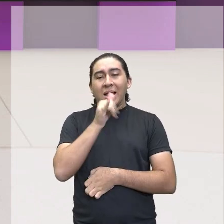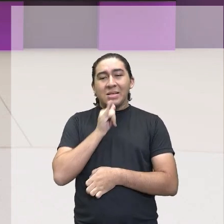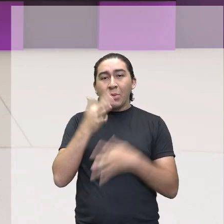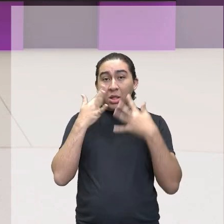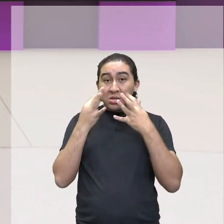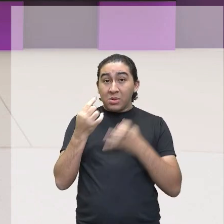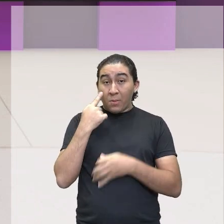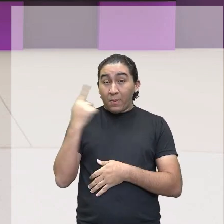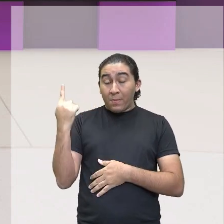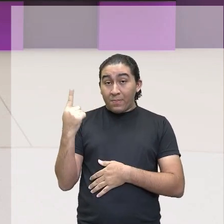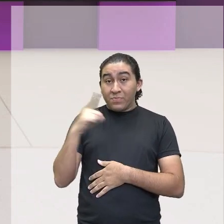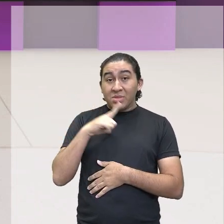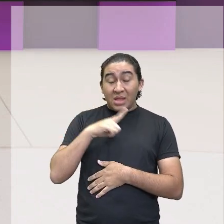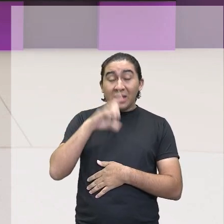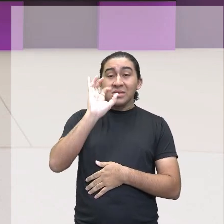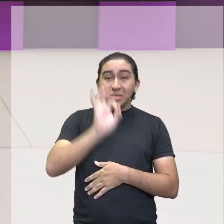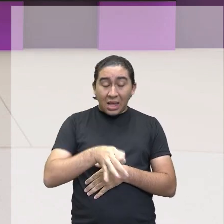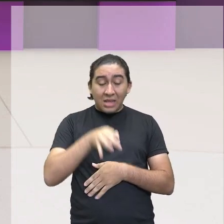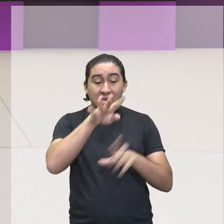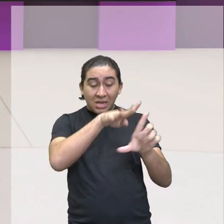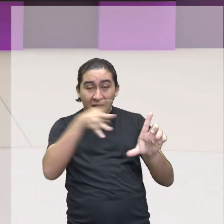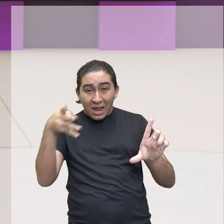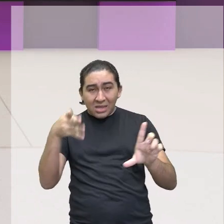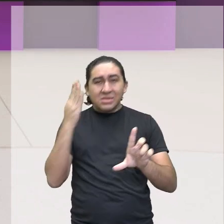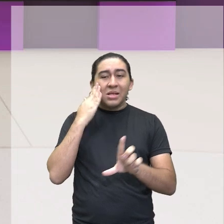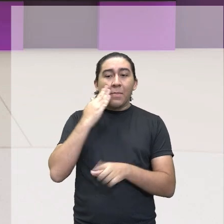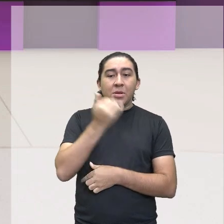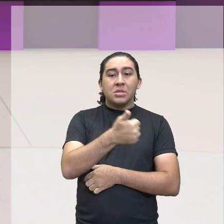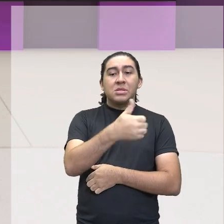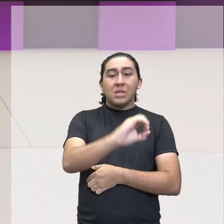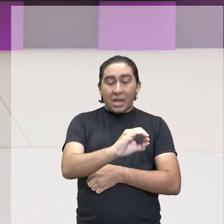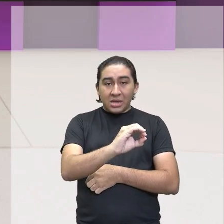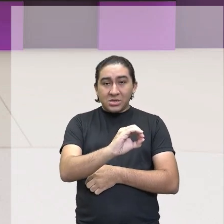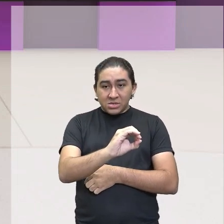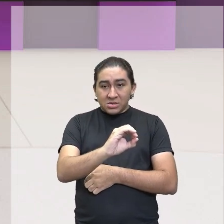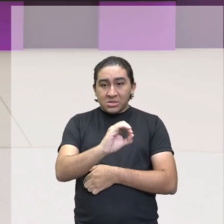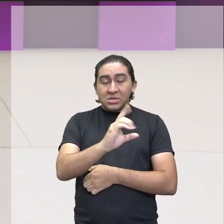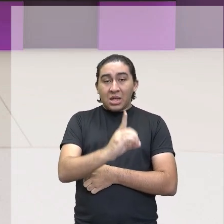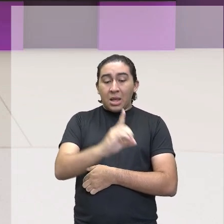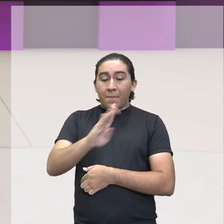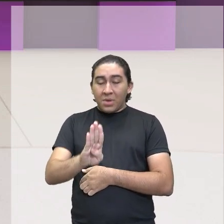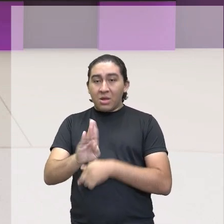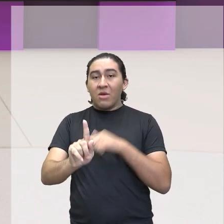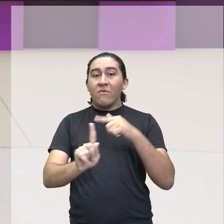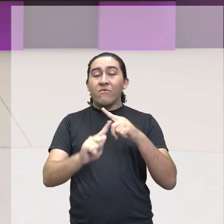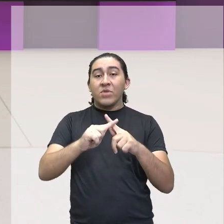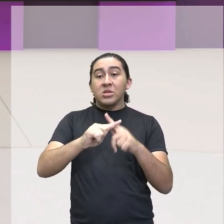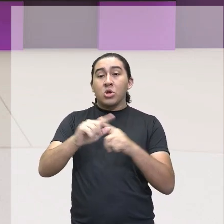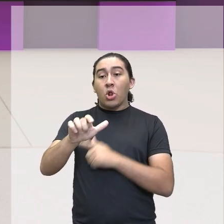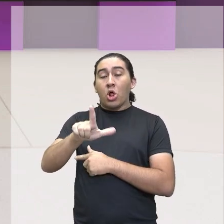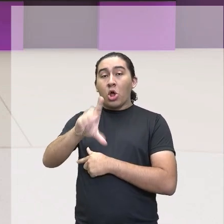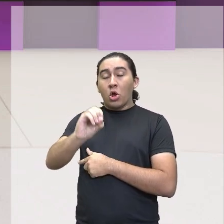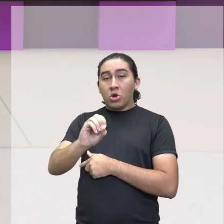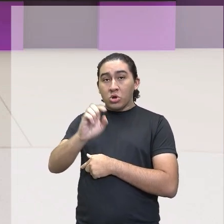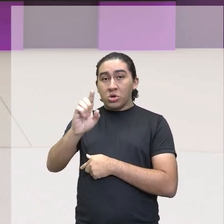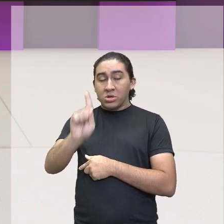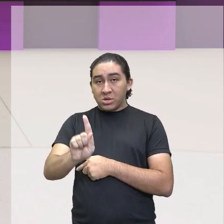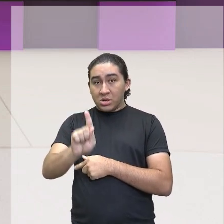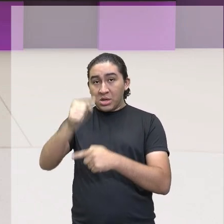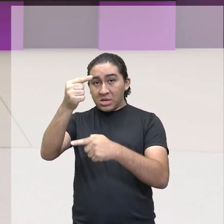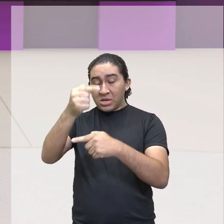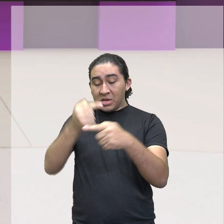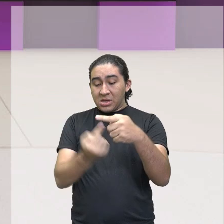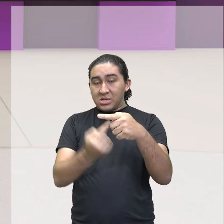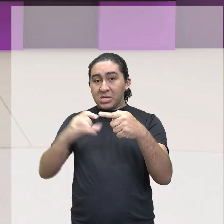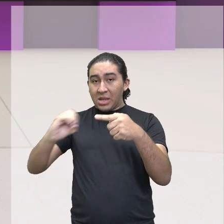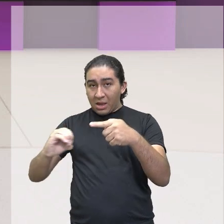aqui. Nós temos a escala, sabemos que é 10, né, decibéis vezes o log de I sobre o I0,